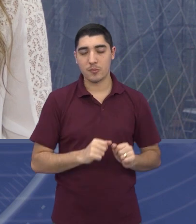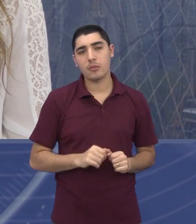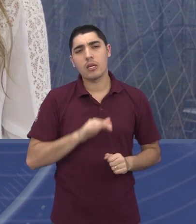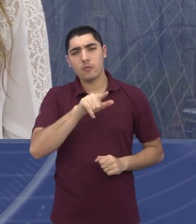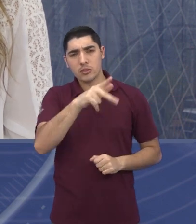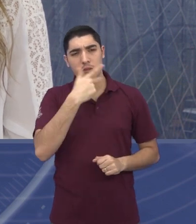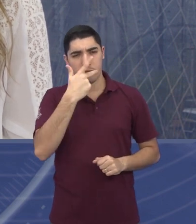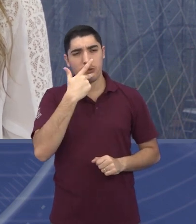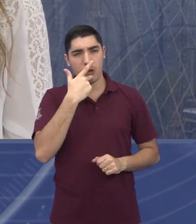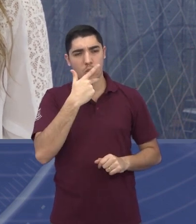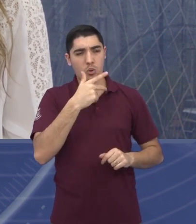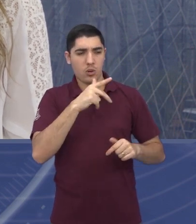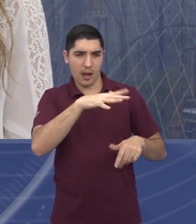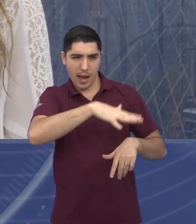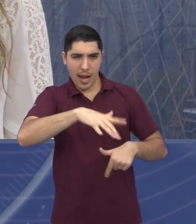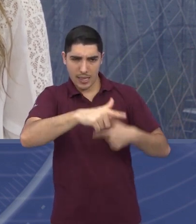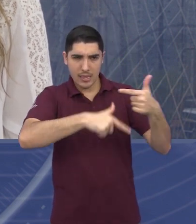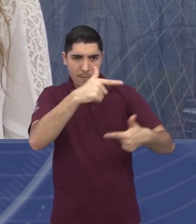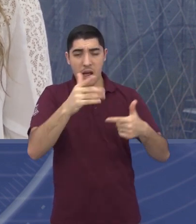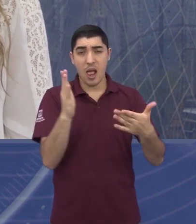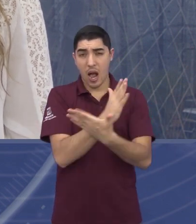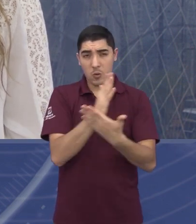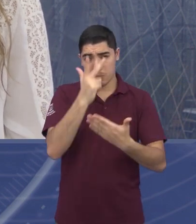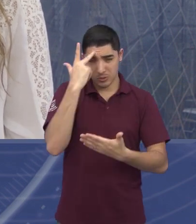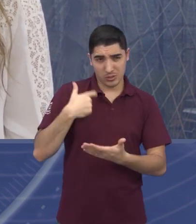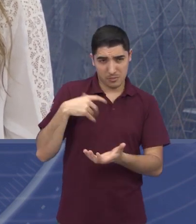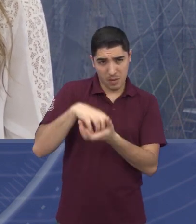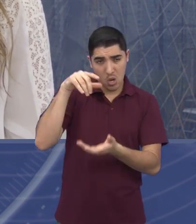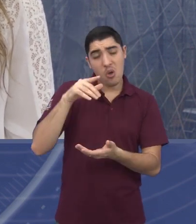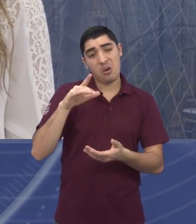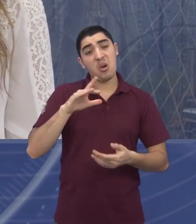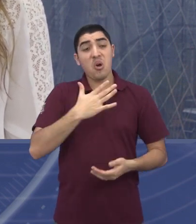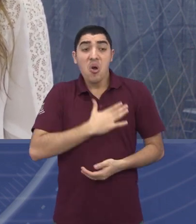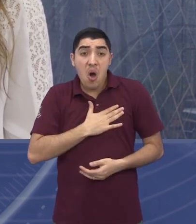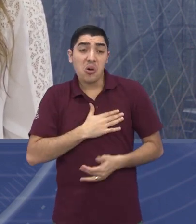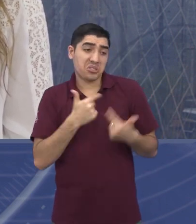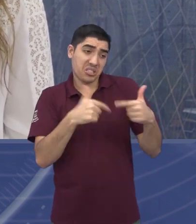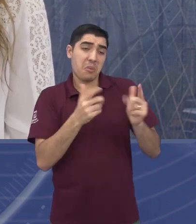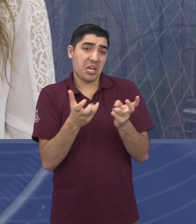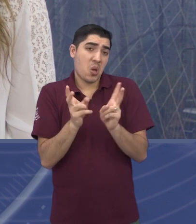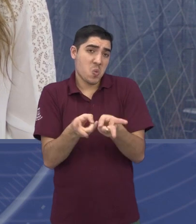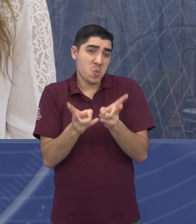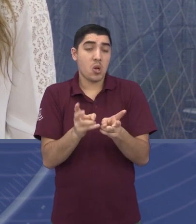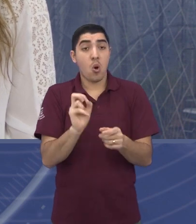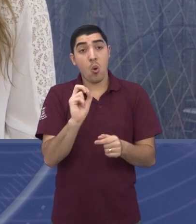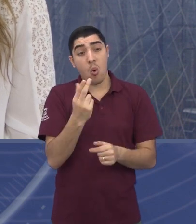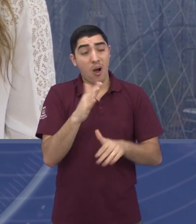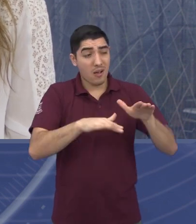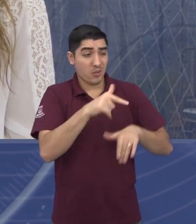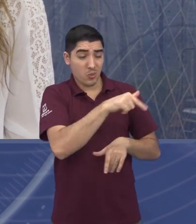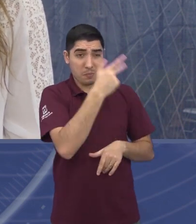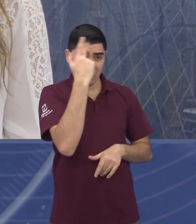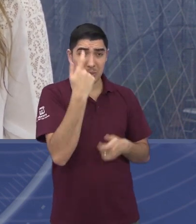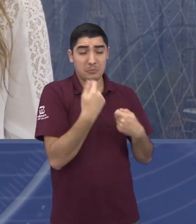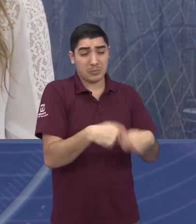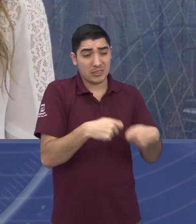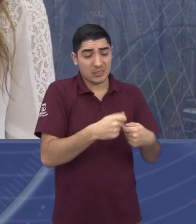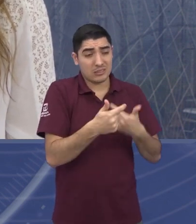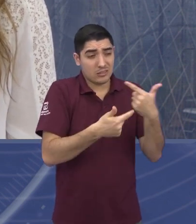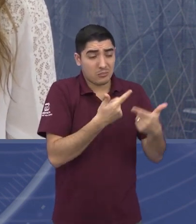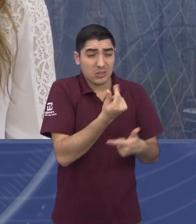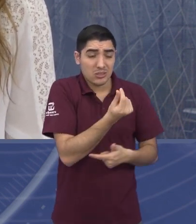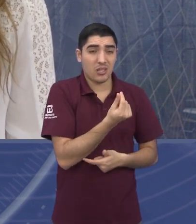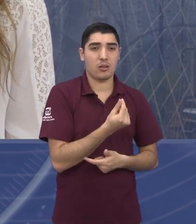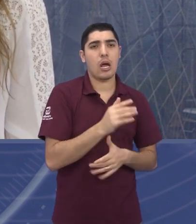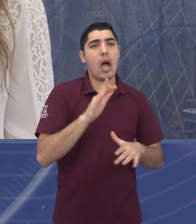de trabalho, que muitos acabam trabalhando por necessidade, muitos que gostam, porque eu acredito que deva ser complicado, né? Você trabalha a vida